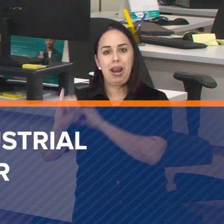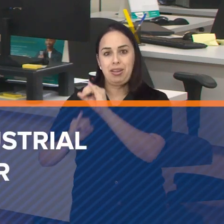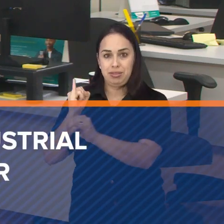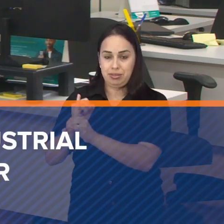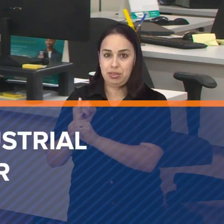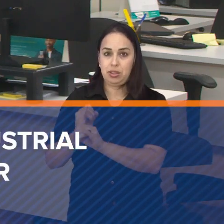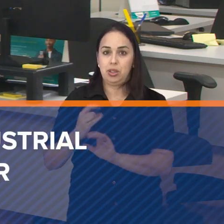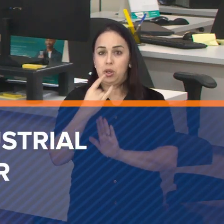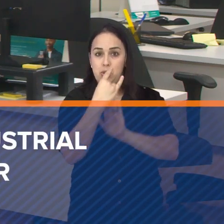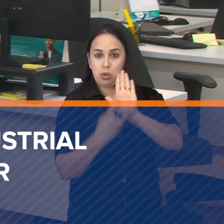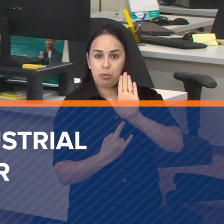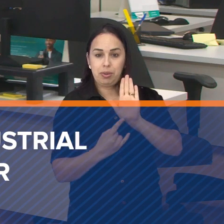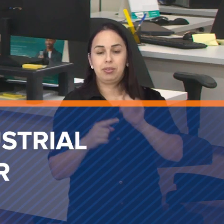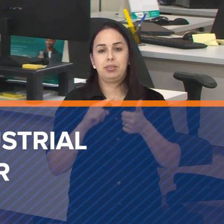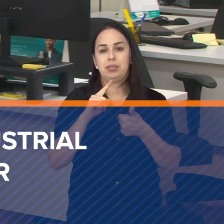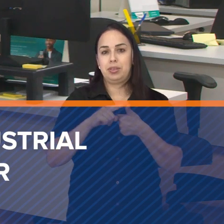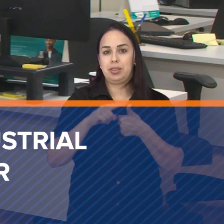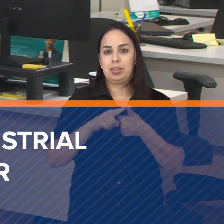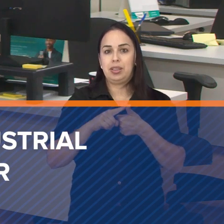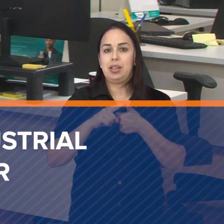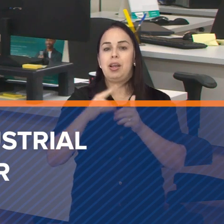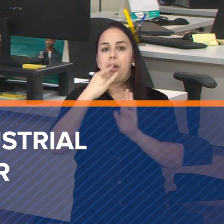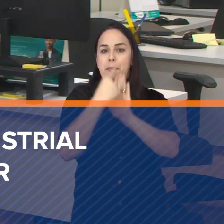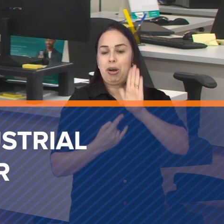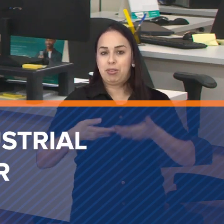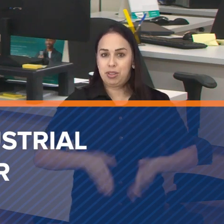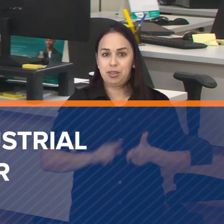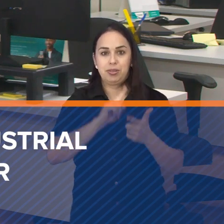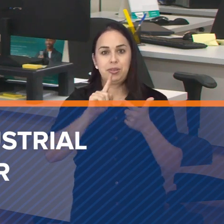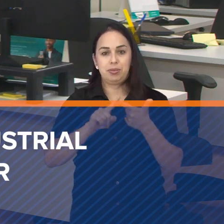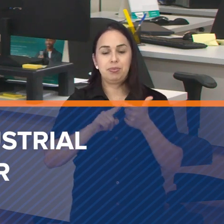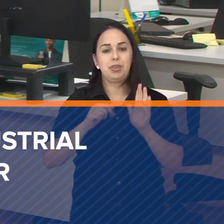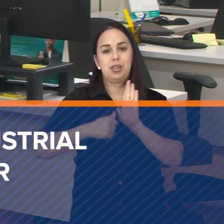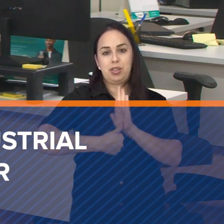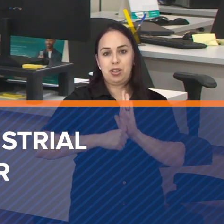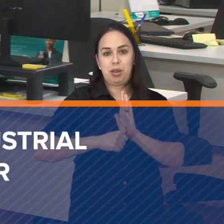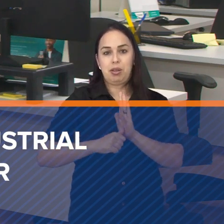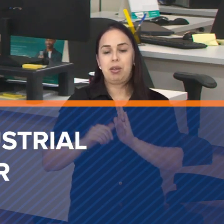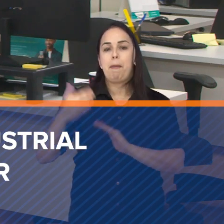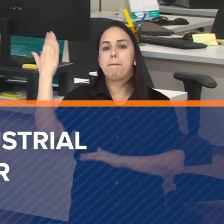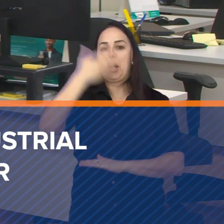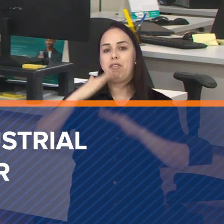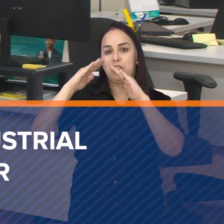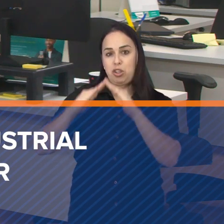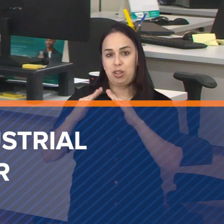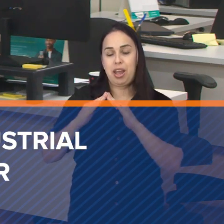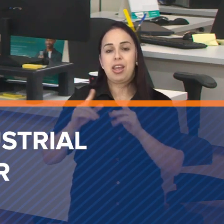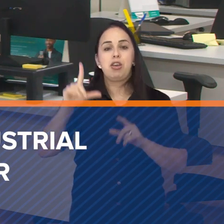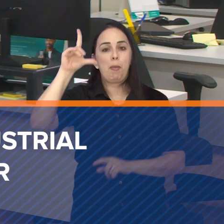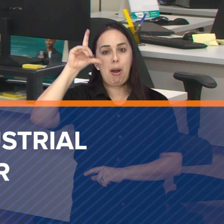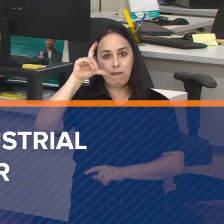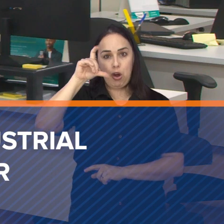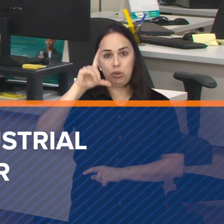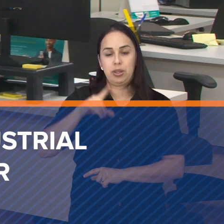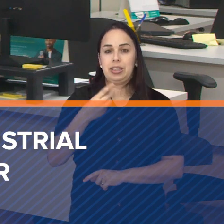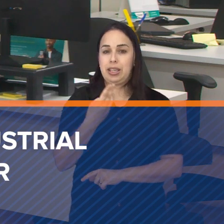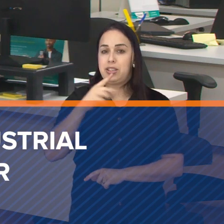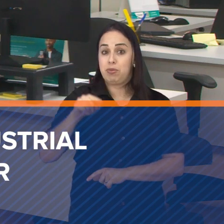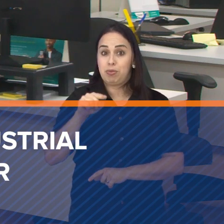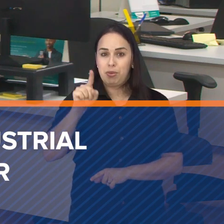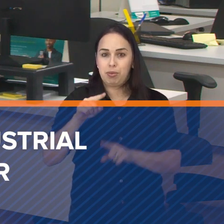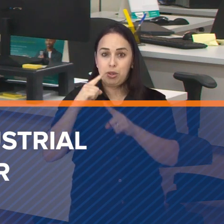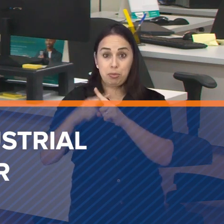internet. Os documentos necessários são certidão de nascimento, RG, comprovante de residência e uma foto